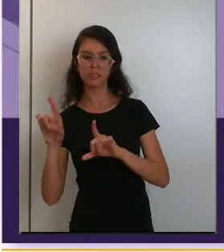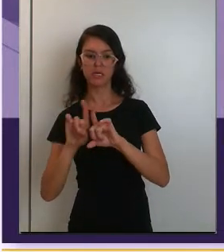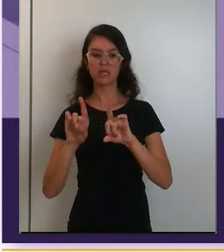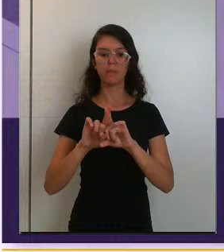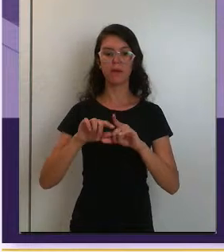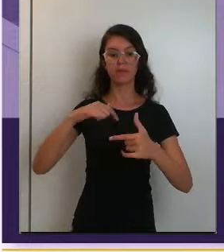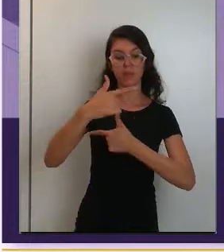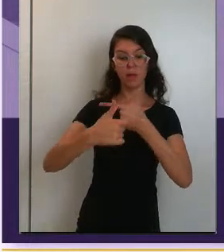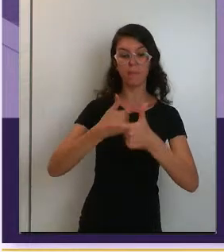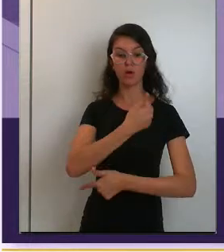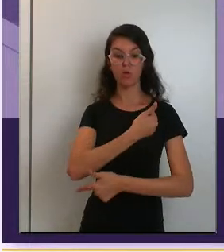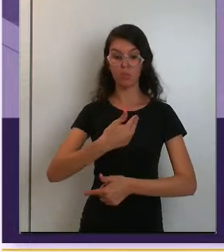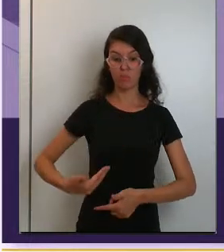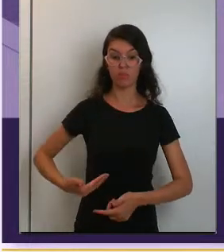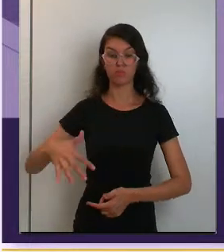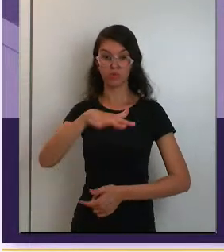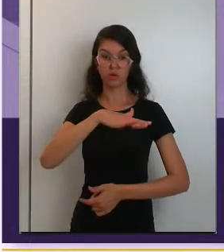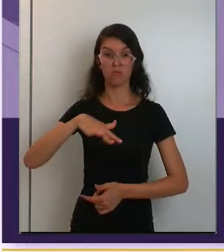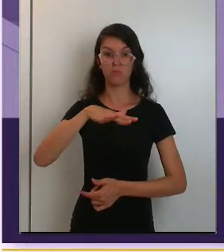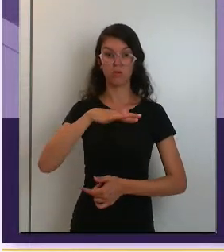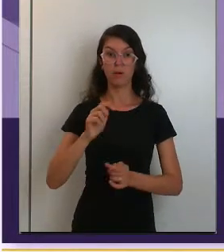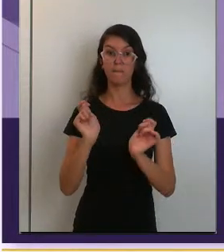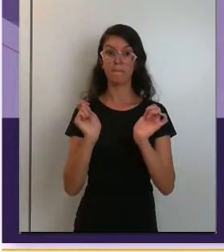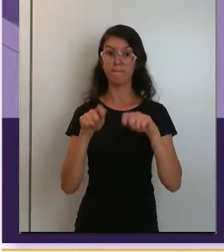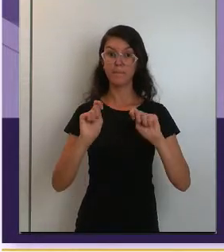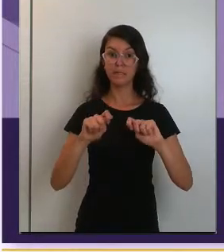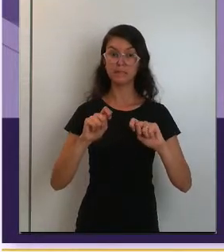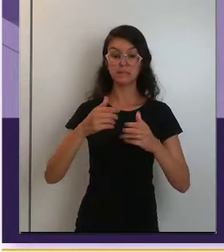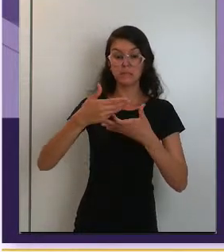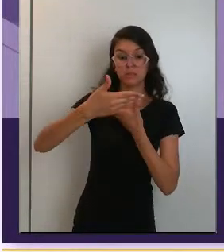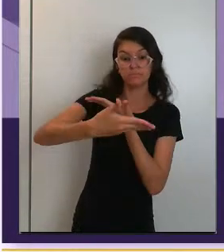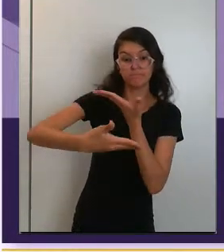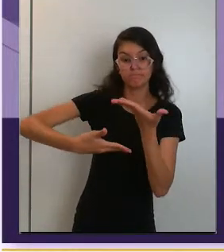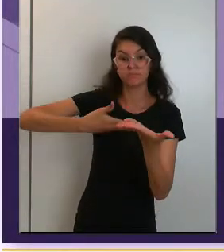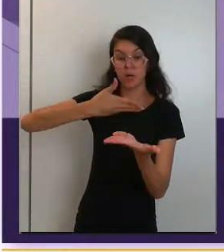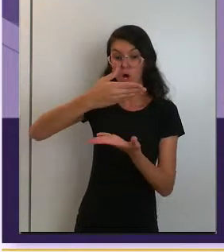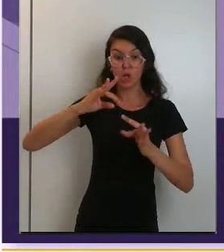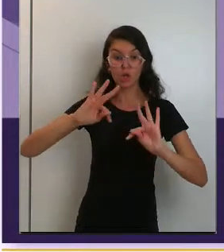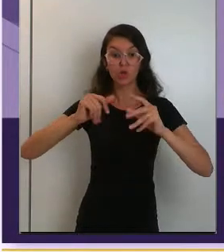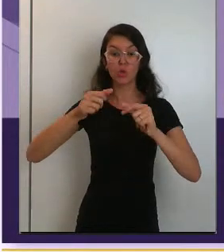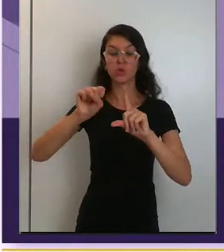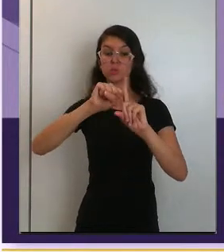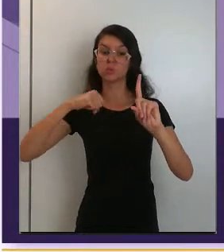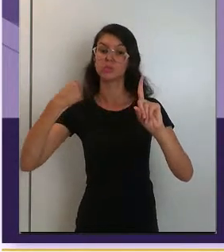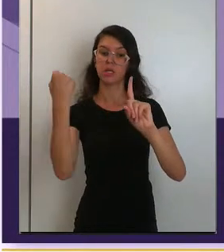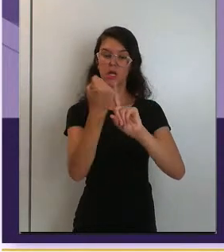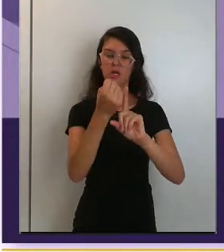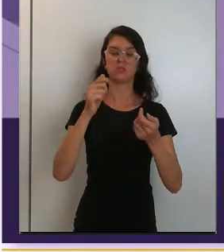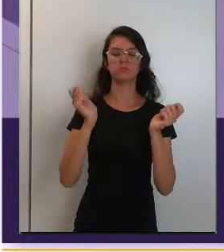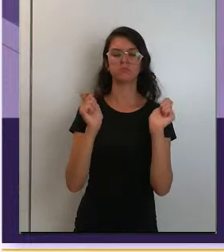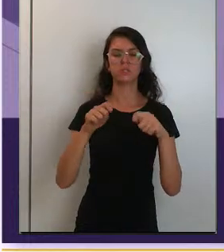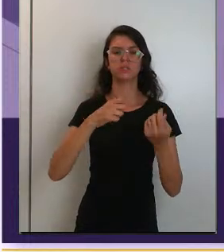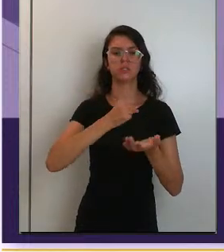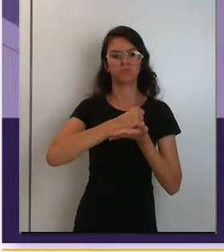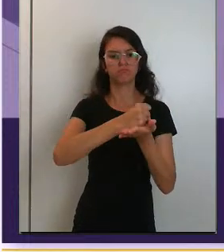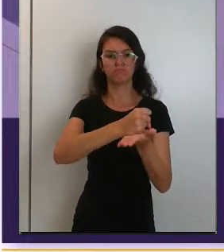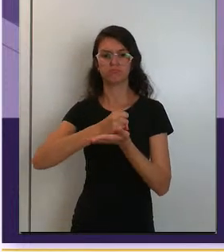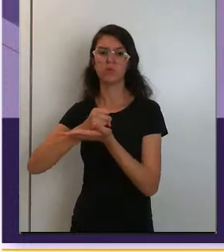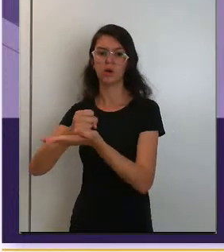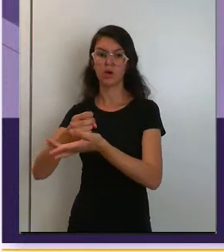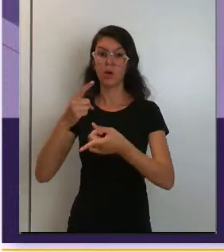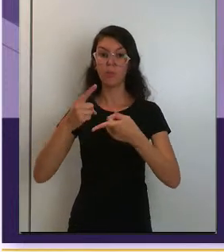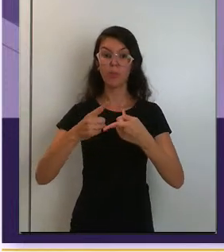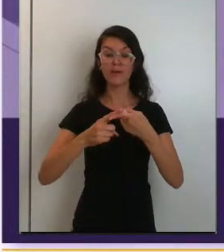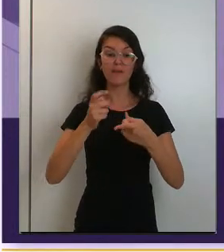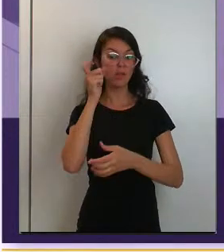cuidado em geral, ela deve ser compartilhada por toda a sociedade brasileira, uma vez que é interesse